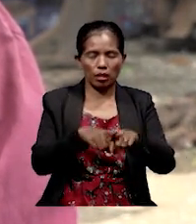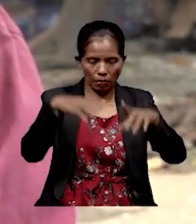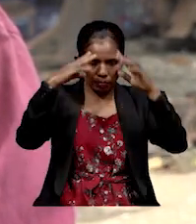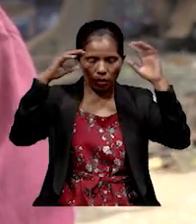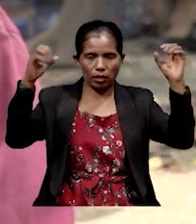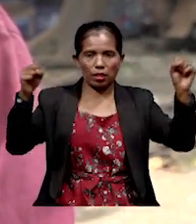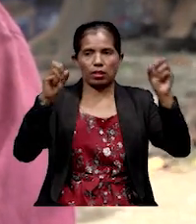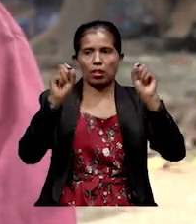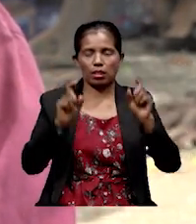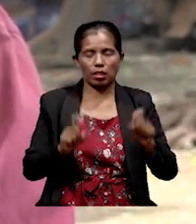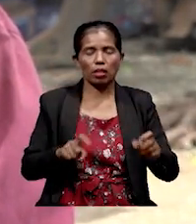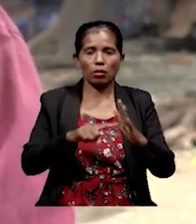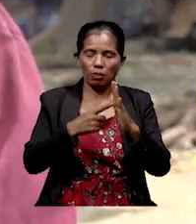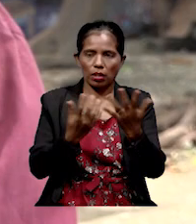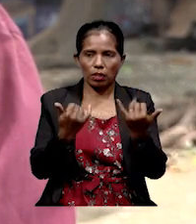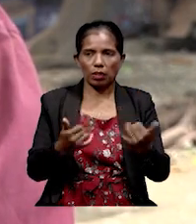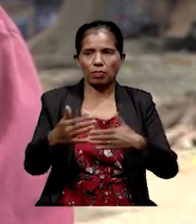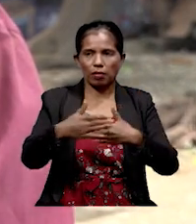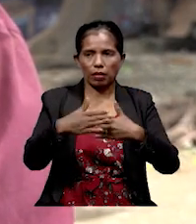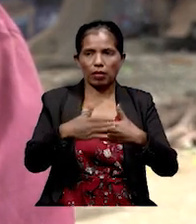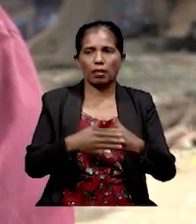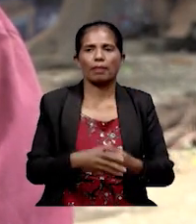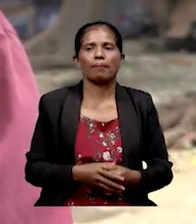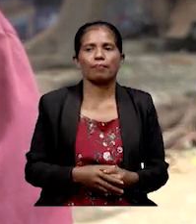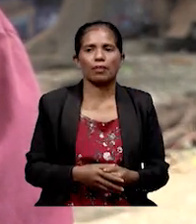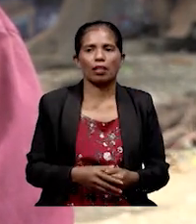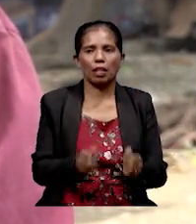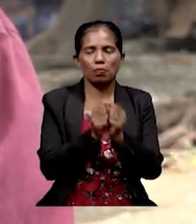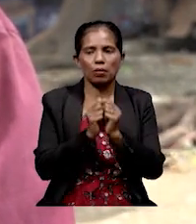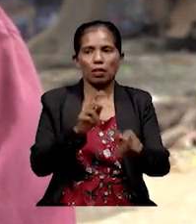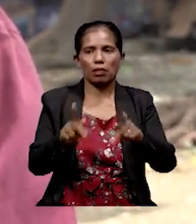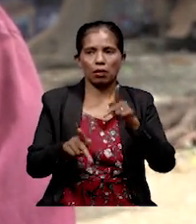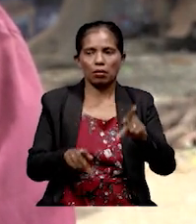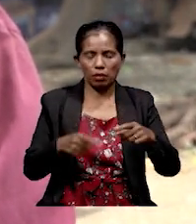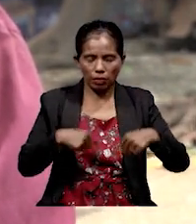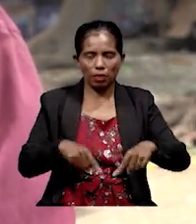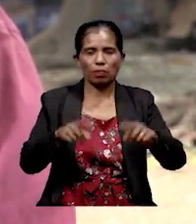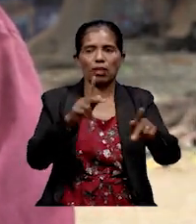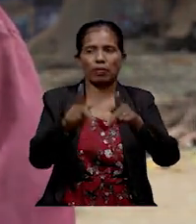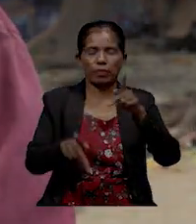tengka hahu agora kon besi kon pobo emadian hamutu kwa pobo teng filafalo pobo.